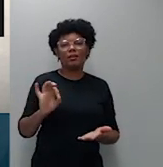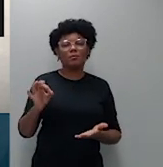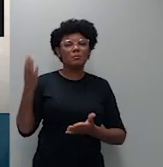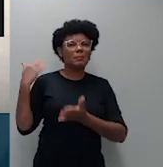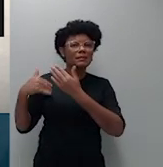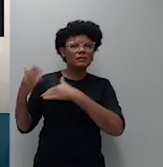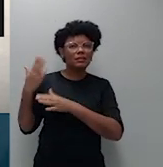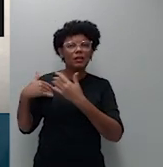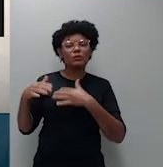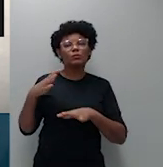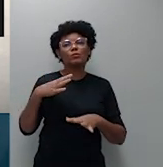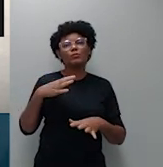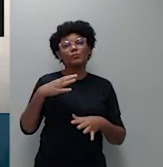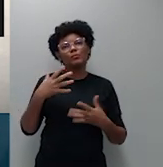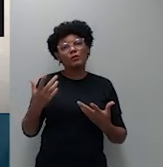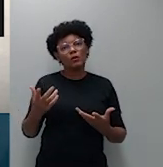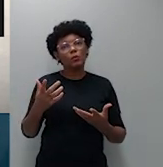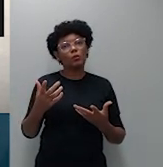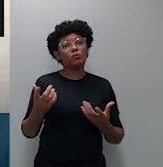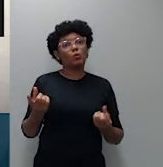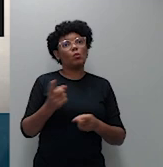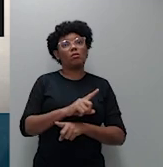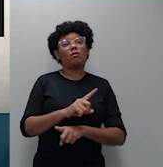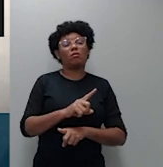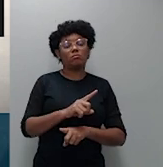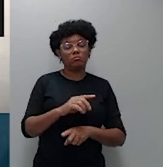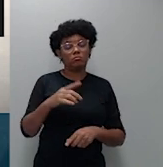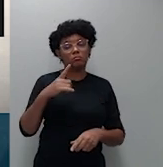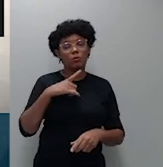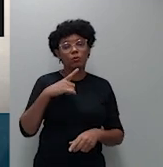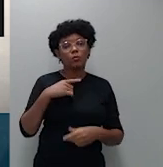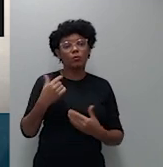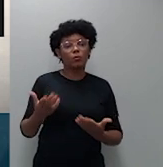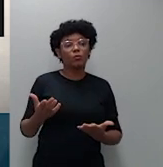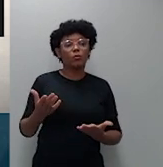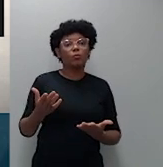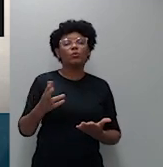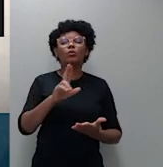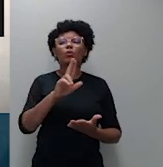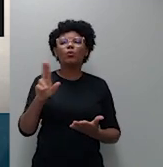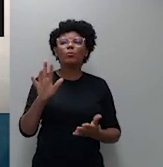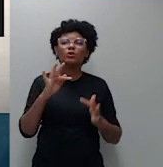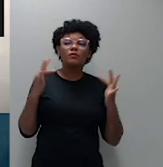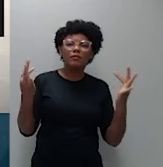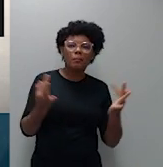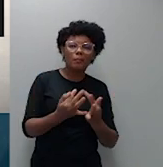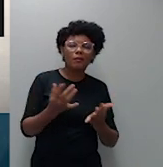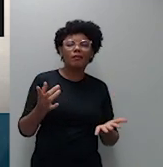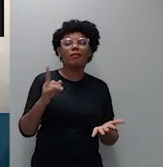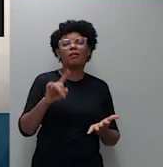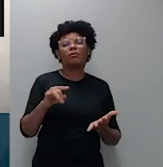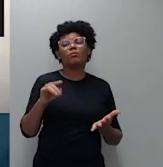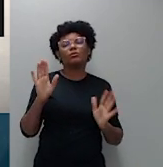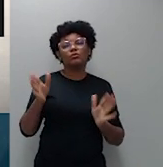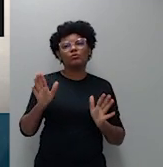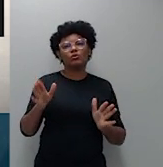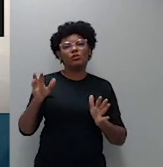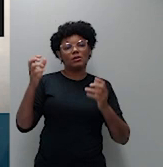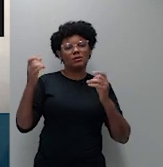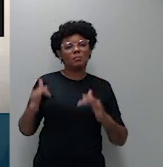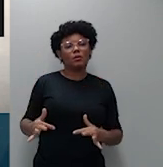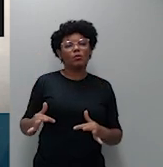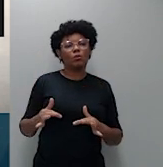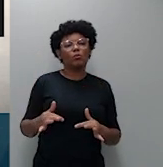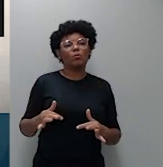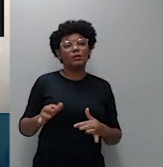sentido ao contrário quando se trata de nome de família como mencionar ministra Isabel sempre a